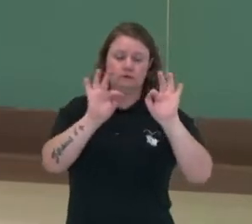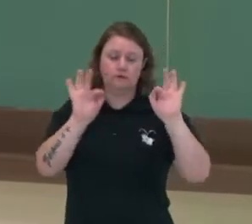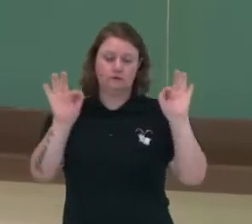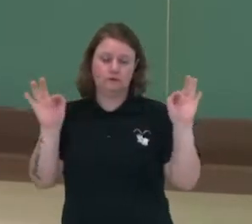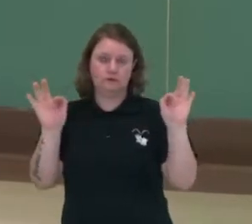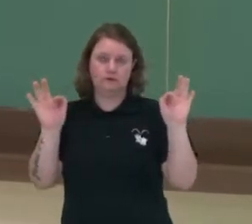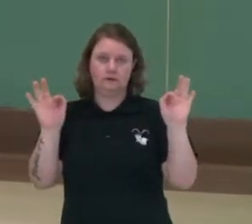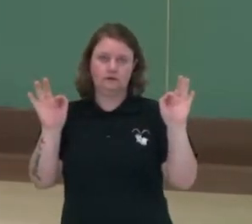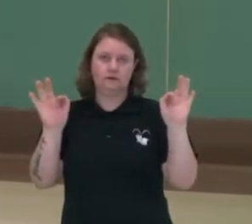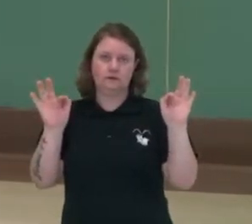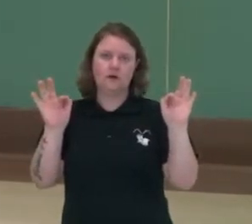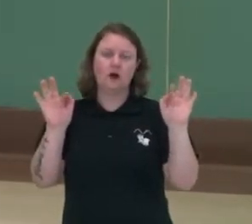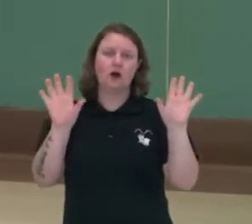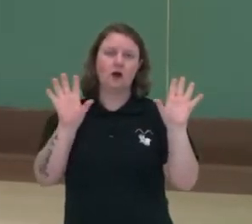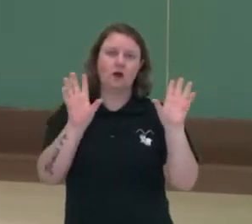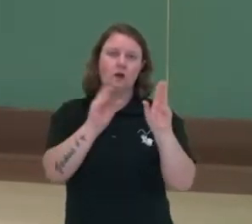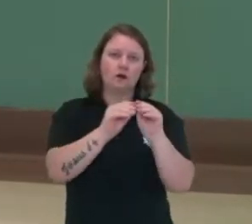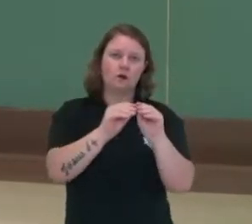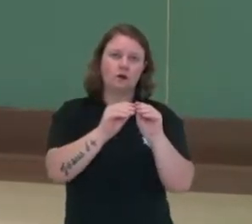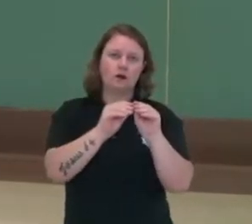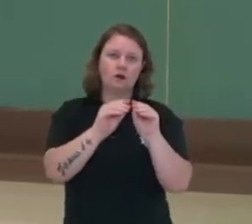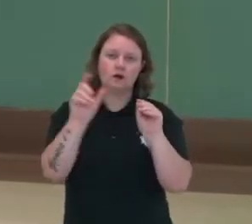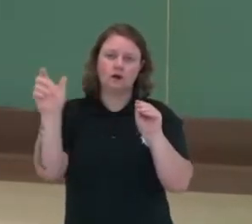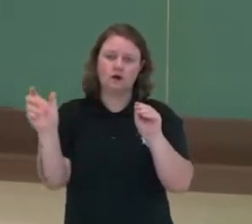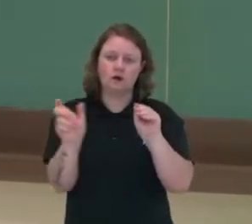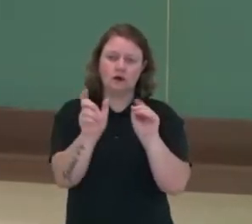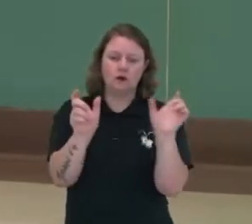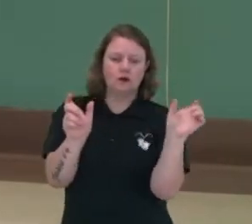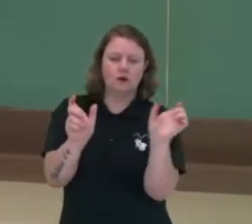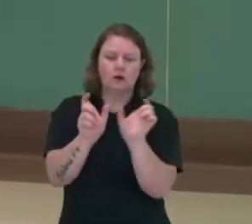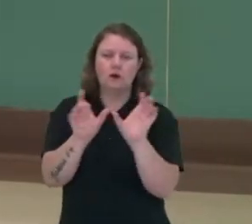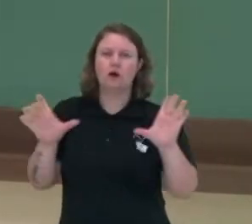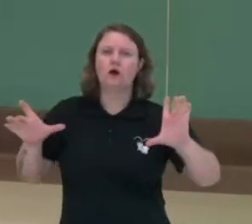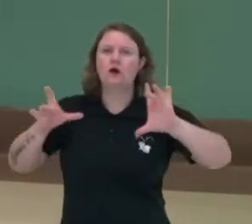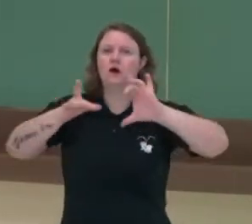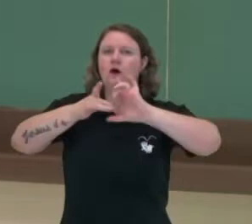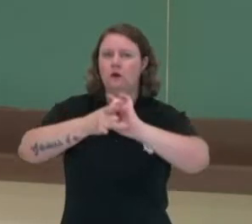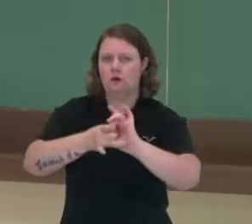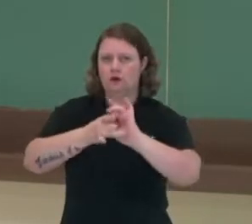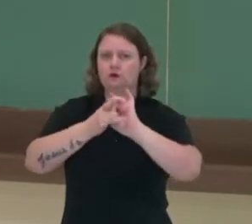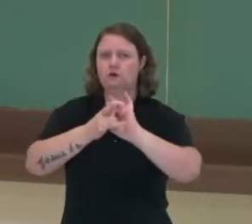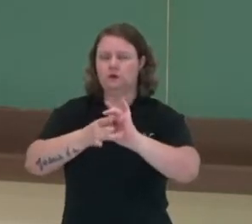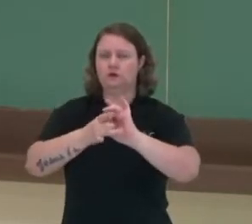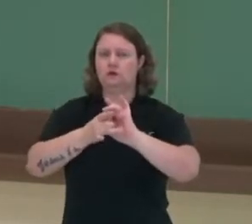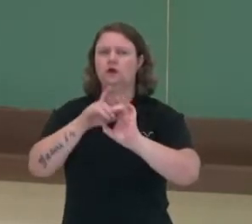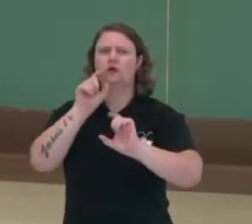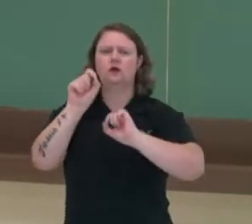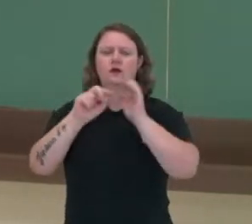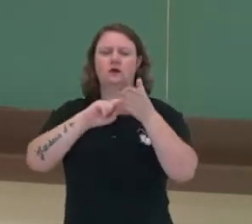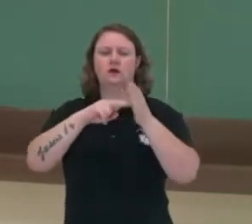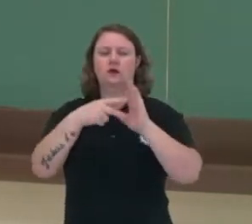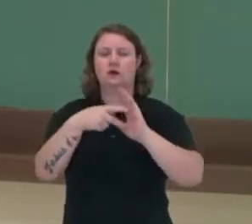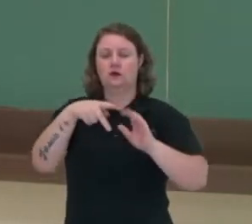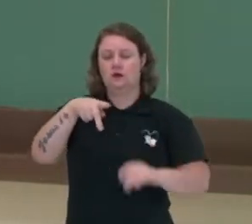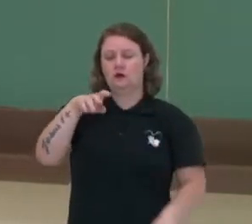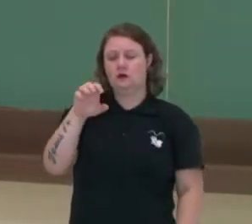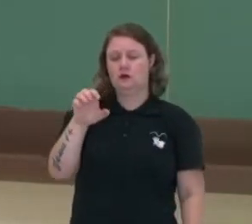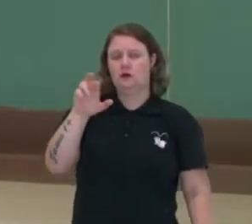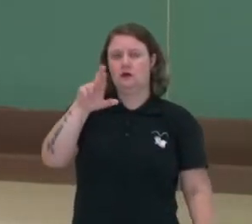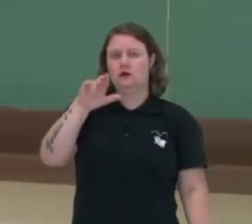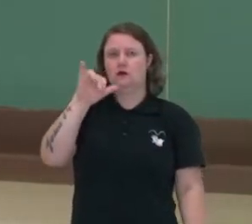e composto, né? Primeiramente, claro, nós vamos lembrar o que é período, como que nós chegamos a